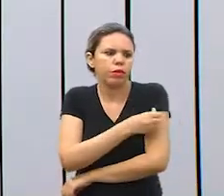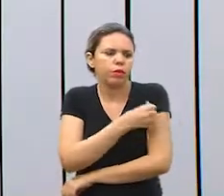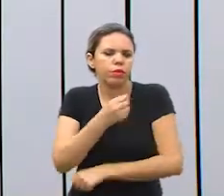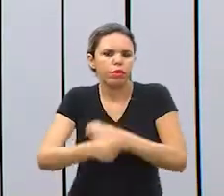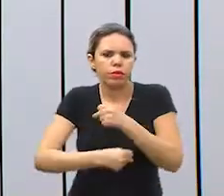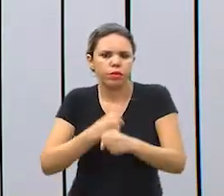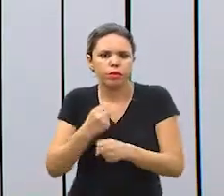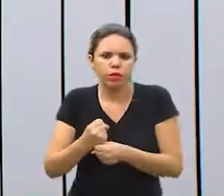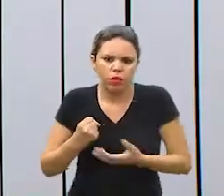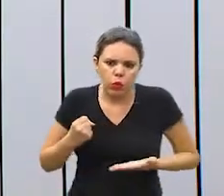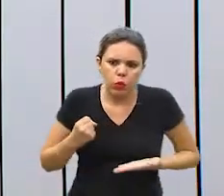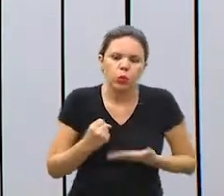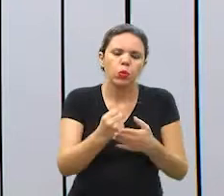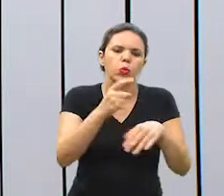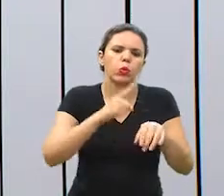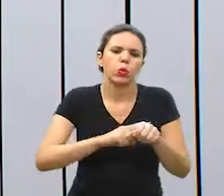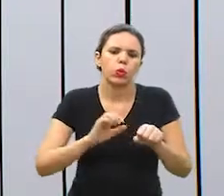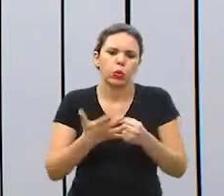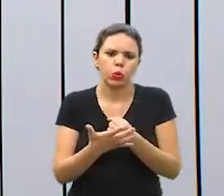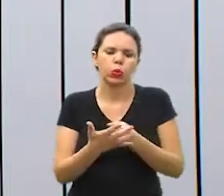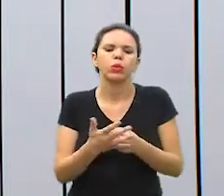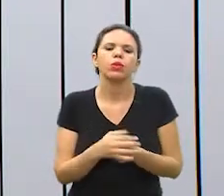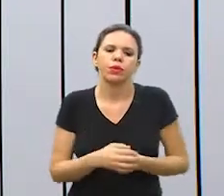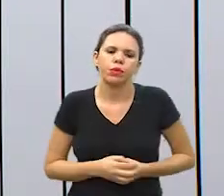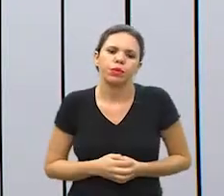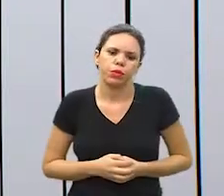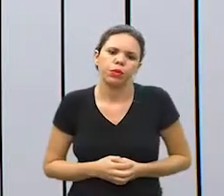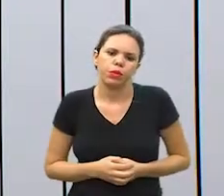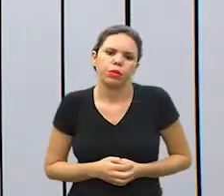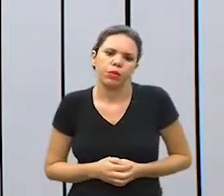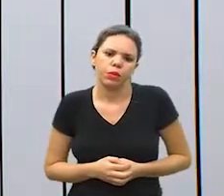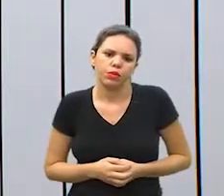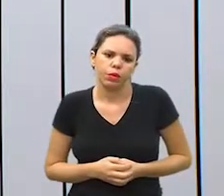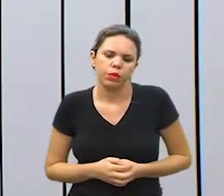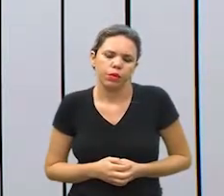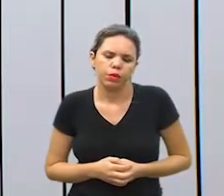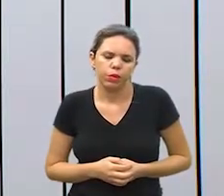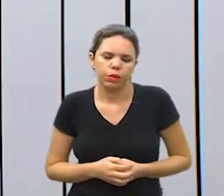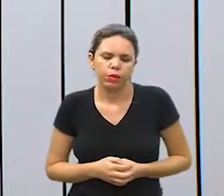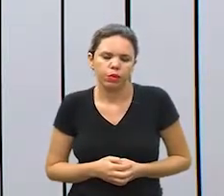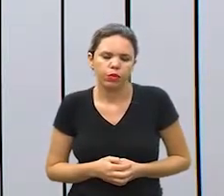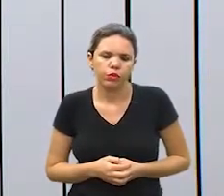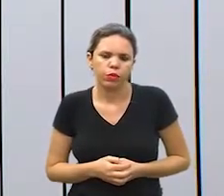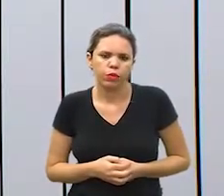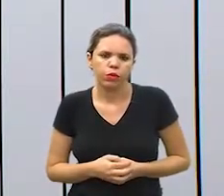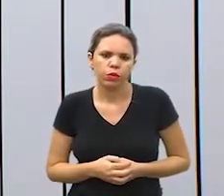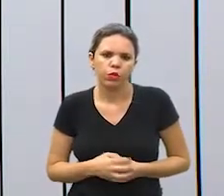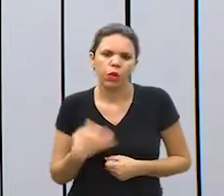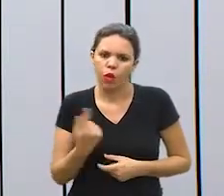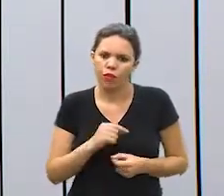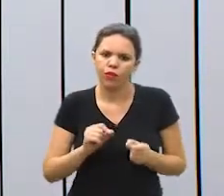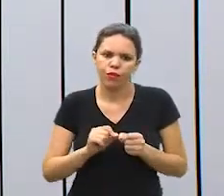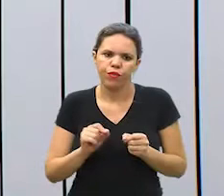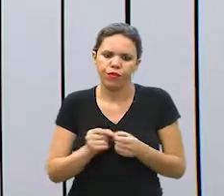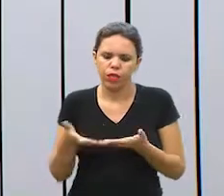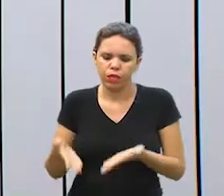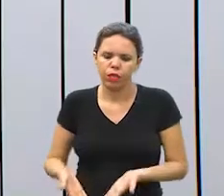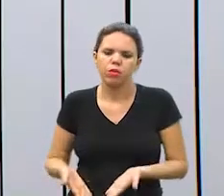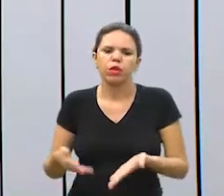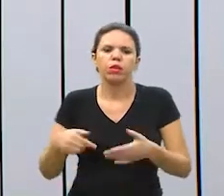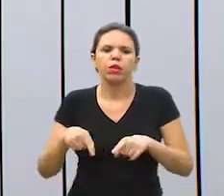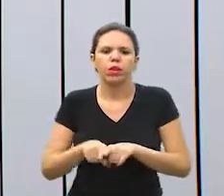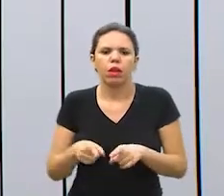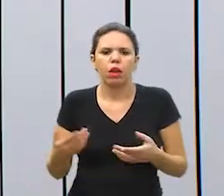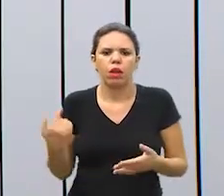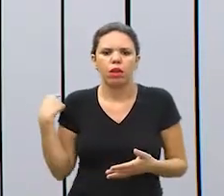nos ajudando nesse momento do enfrentamento da pandemia. Nós fizemos recentemente aqui, nós passamos